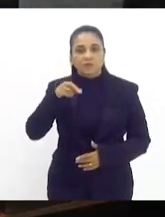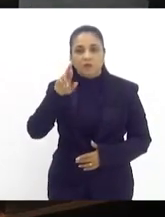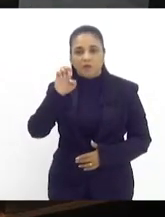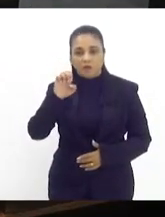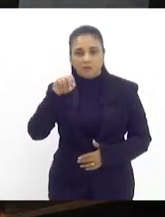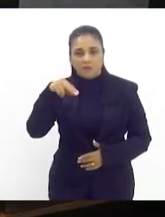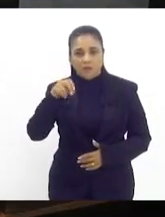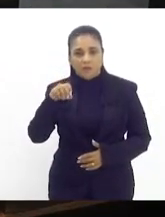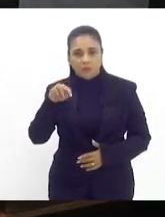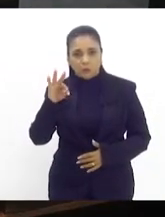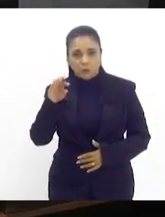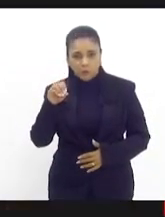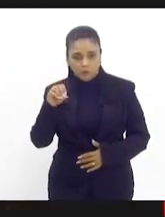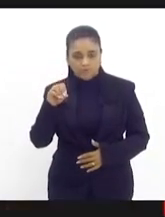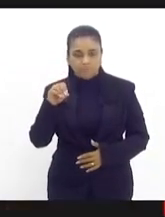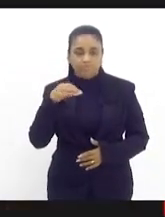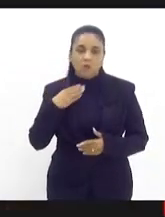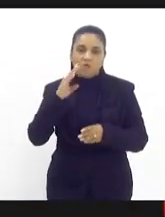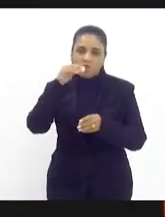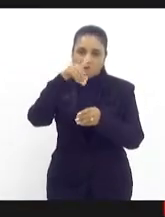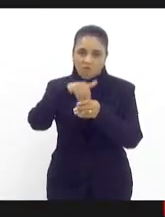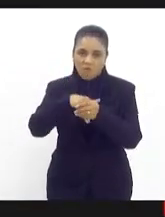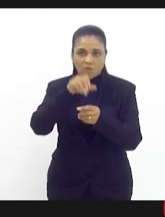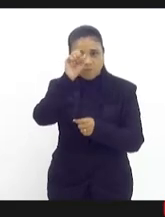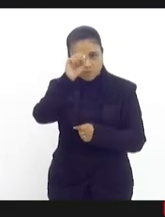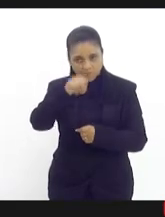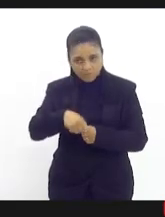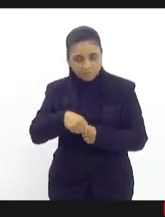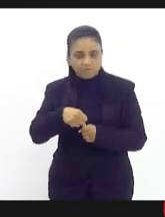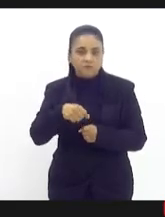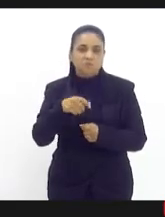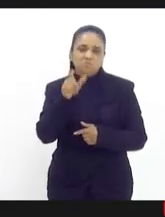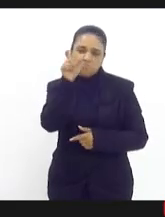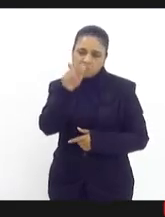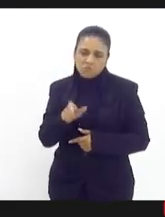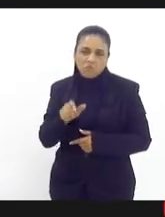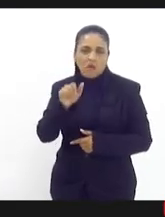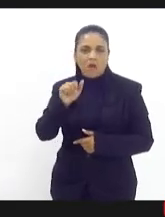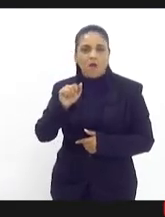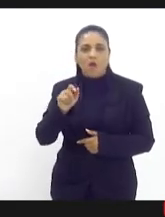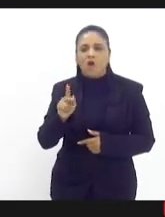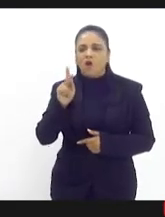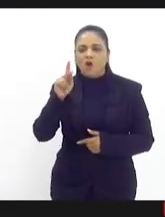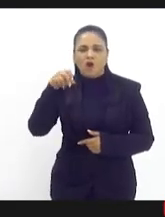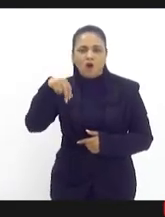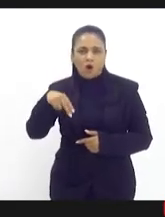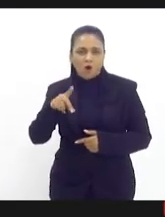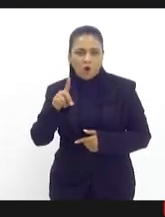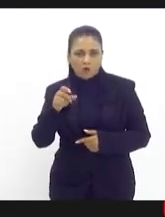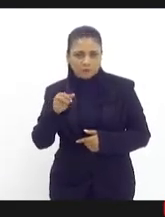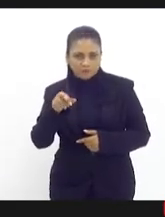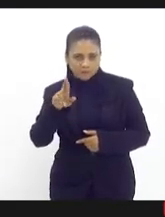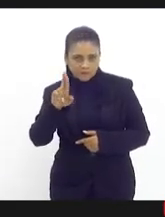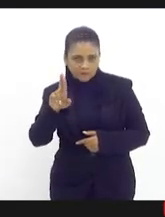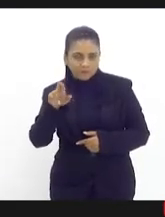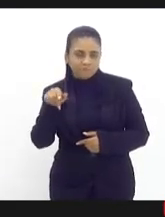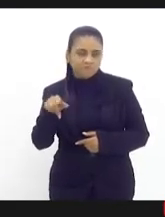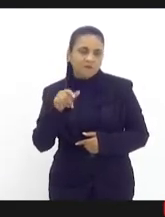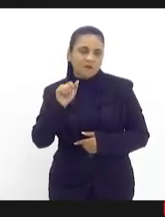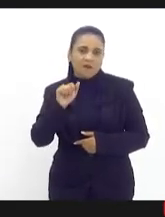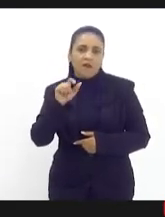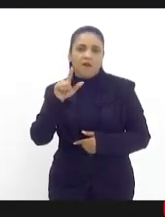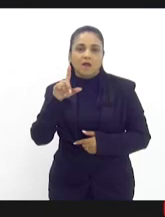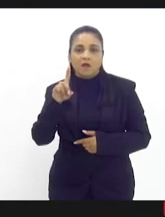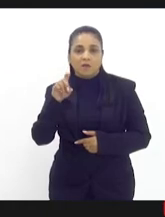Tia Ju, queria votar favorável, principalmente pelo Adolfo Conde, que é uma pessoa que eu já tenho conhecimento da sua trajetória há